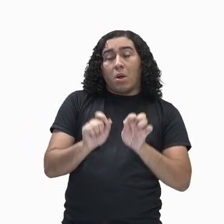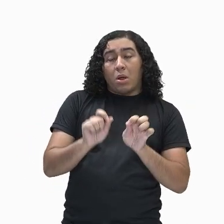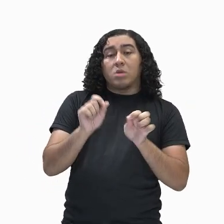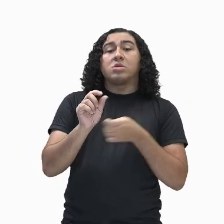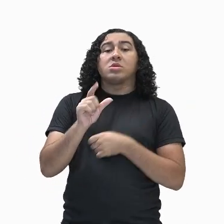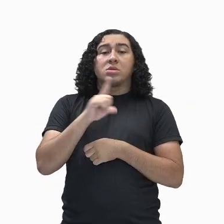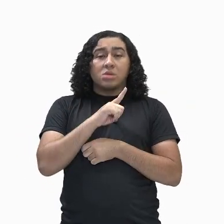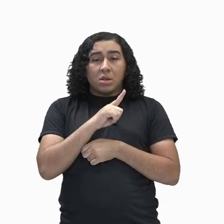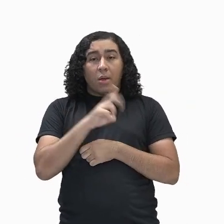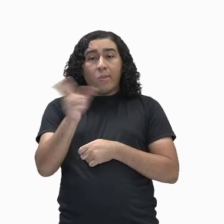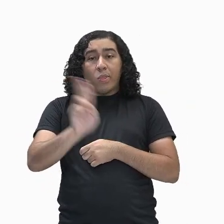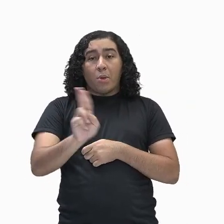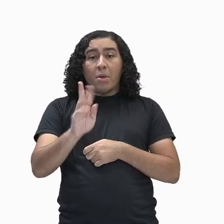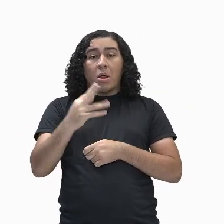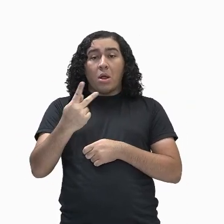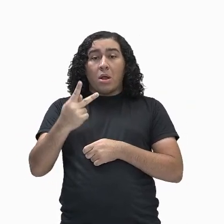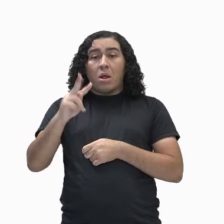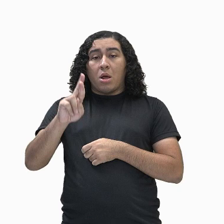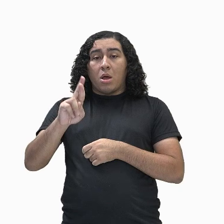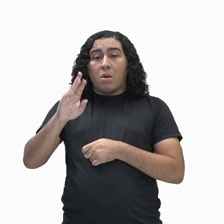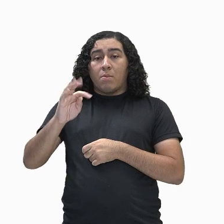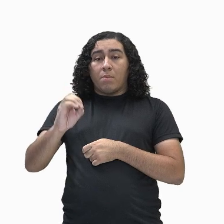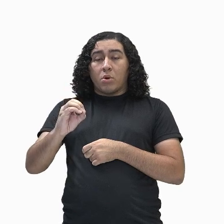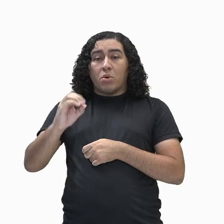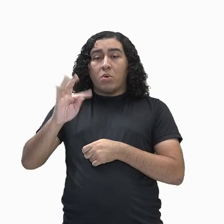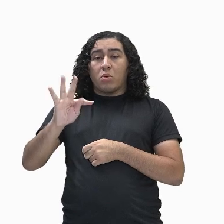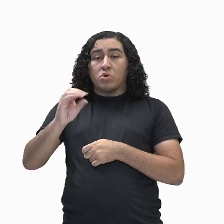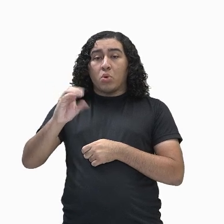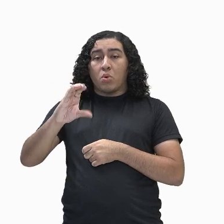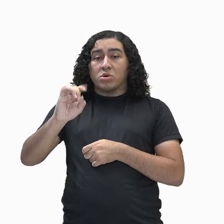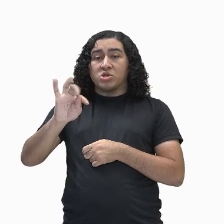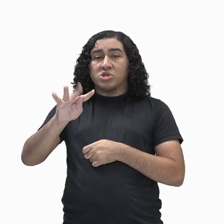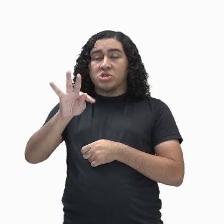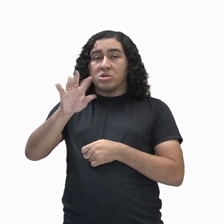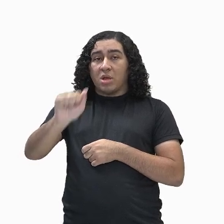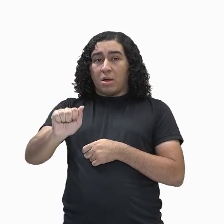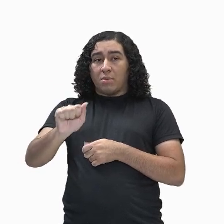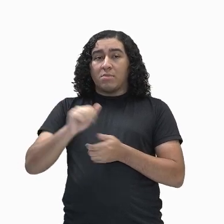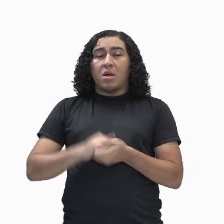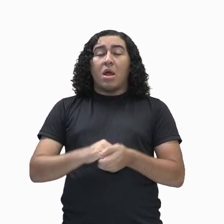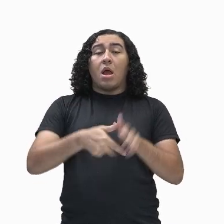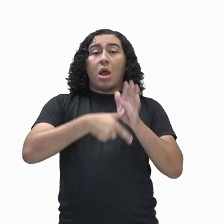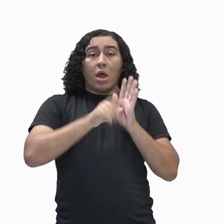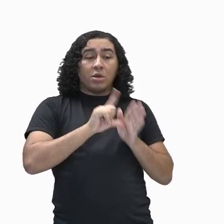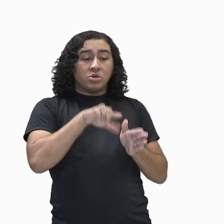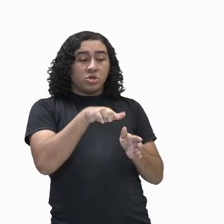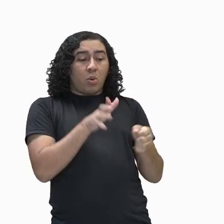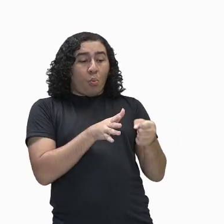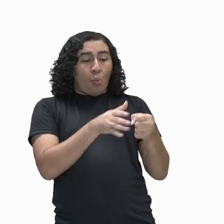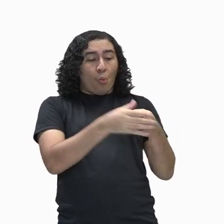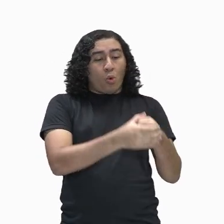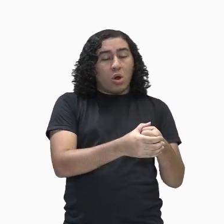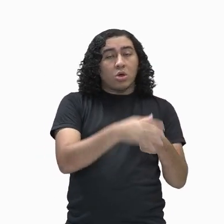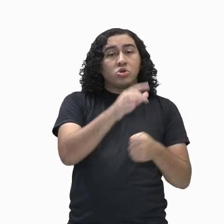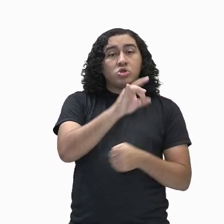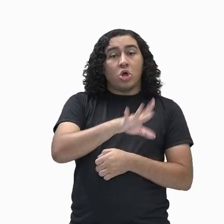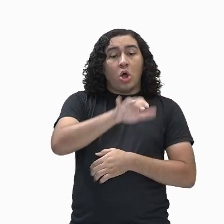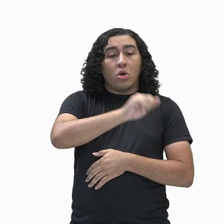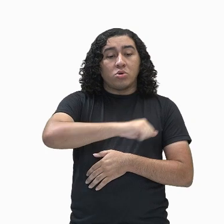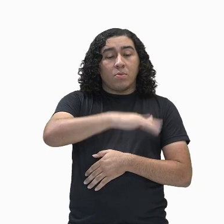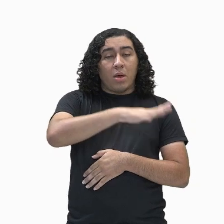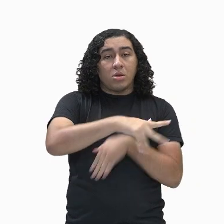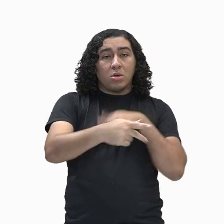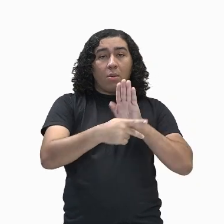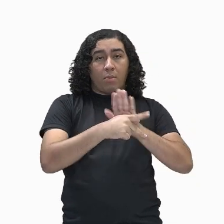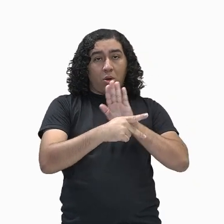conhecido pelo nome de protoctista. Então, anteriormente, a gente tinha o reino protista, que abrangia apenas os